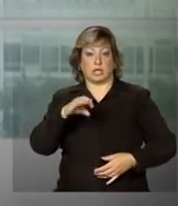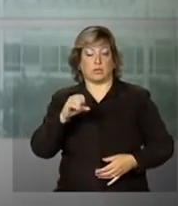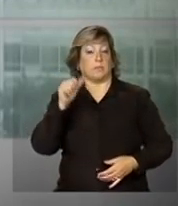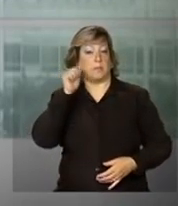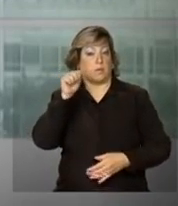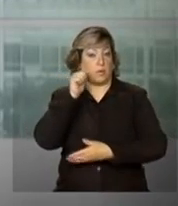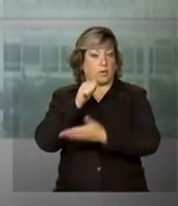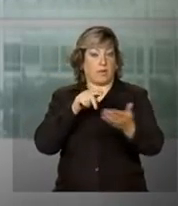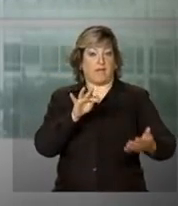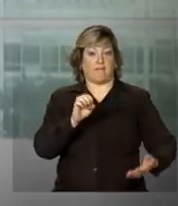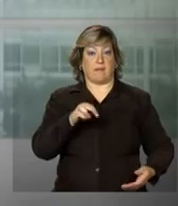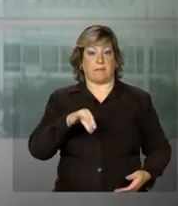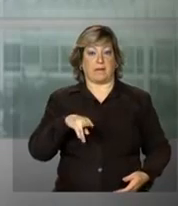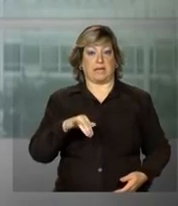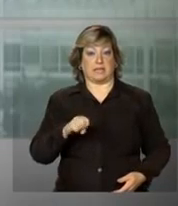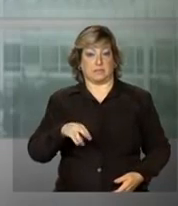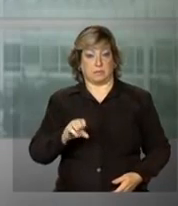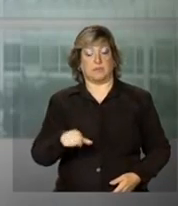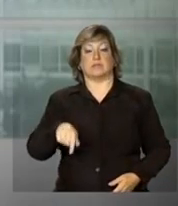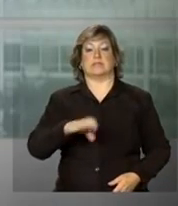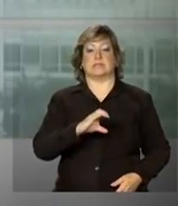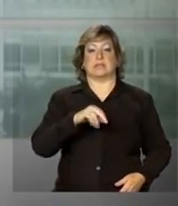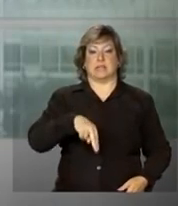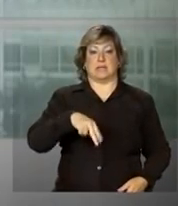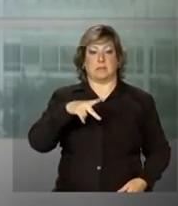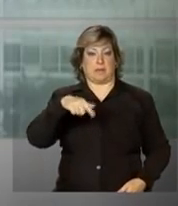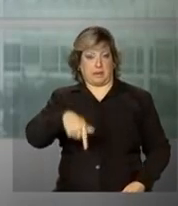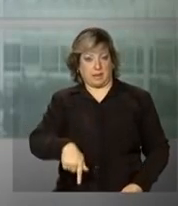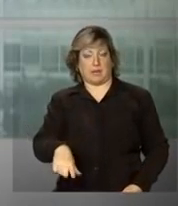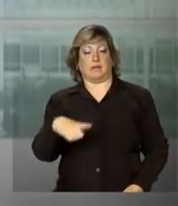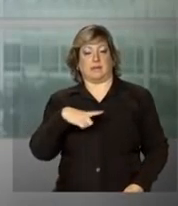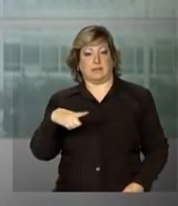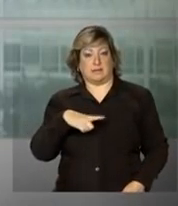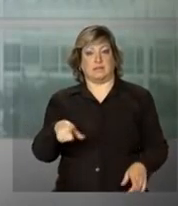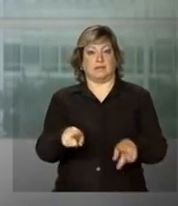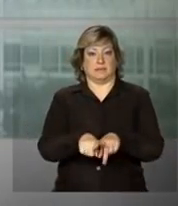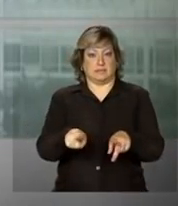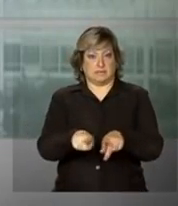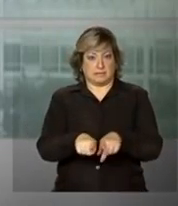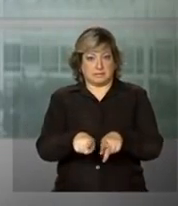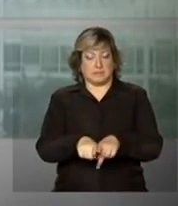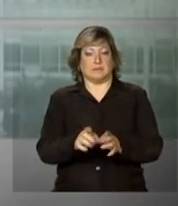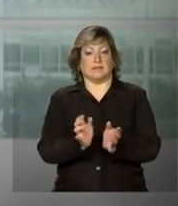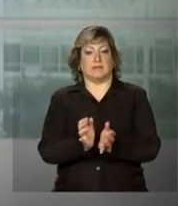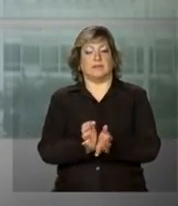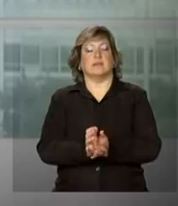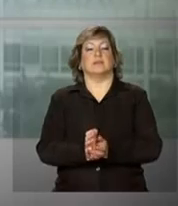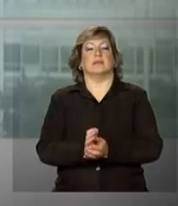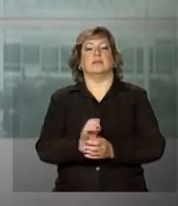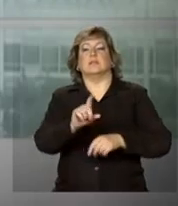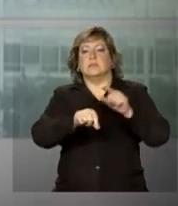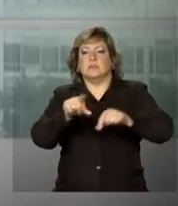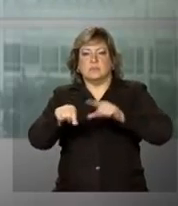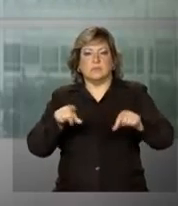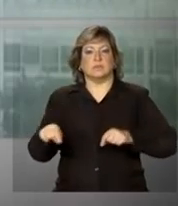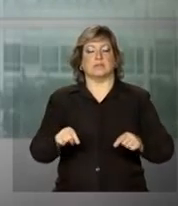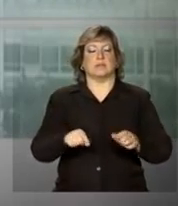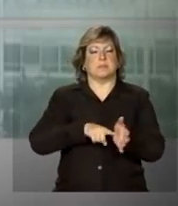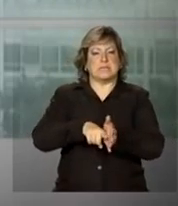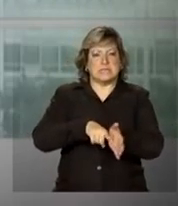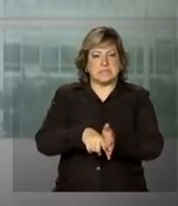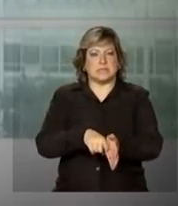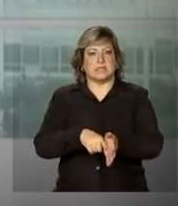mulheres e feminismos. O CNPq, Conselho Nacional de Desenvolvimento Científico e Tecnológico, vai selecionar pesquisas